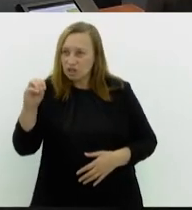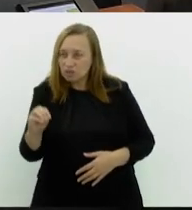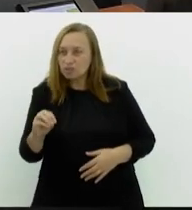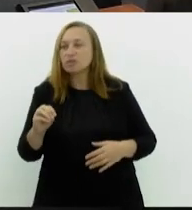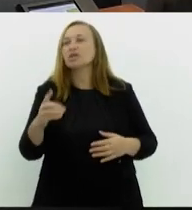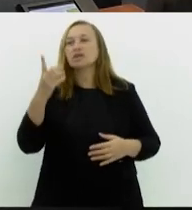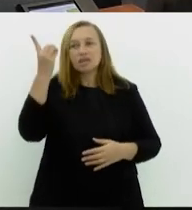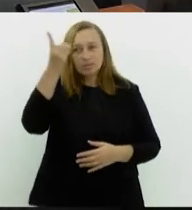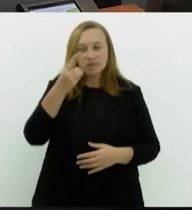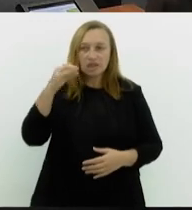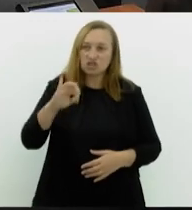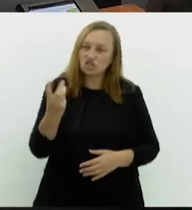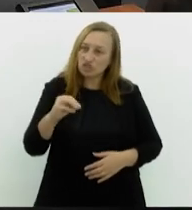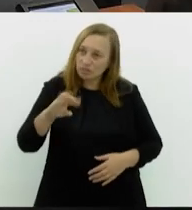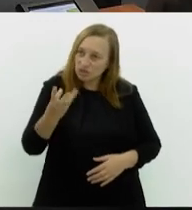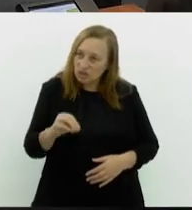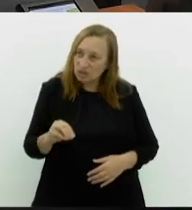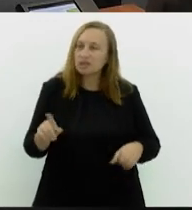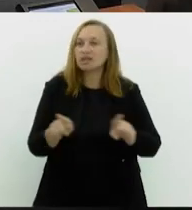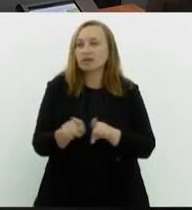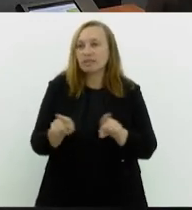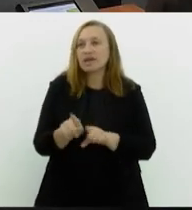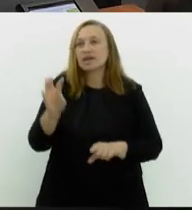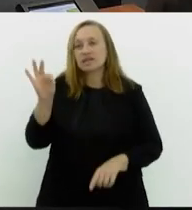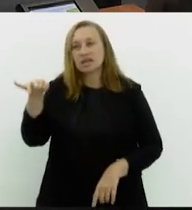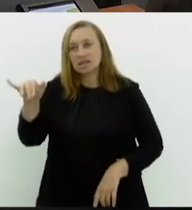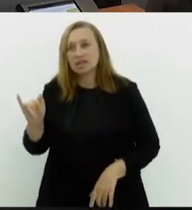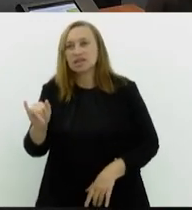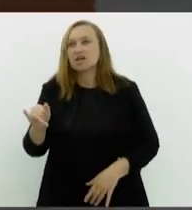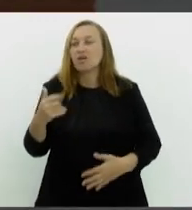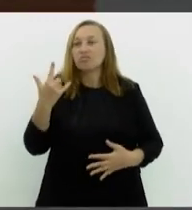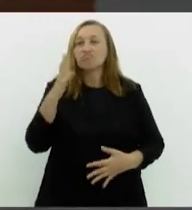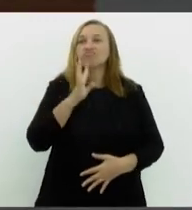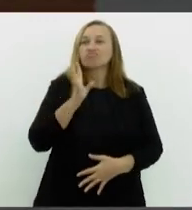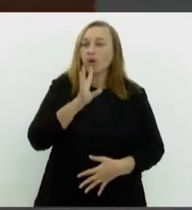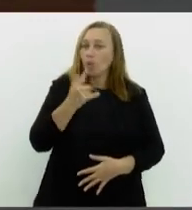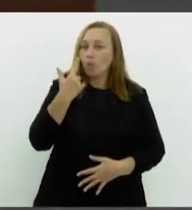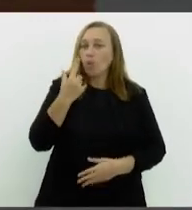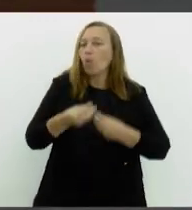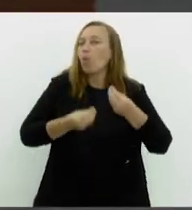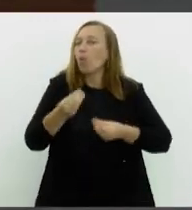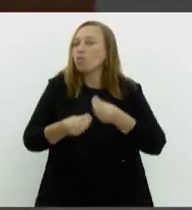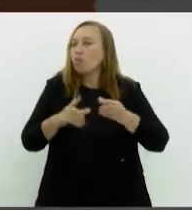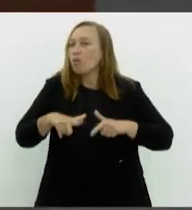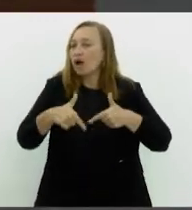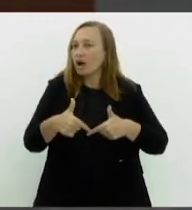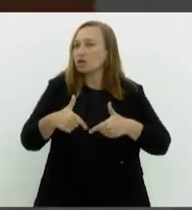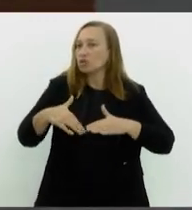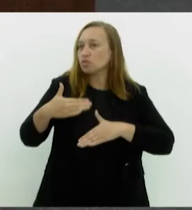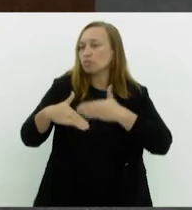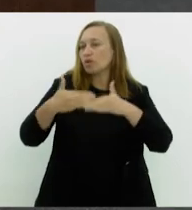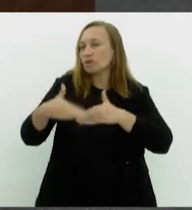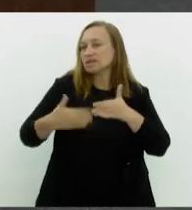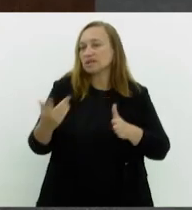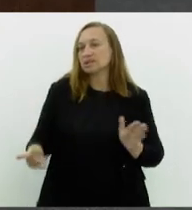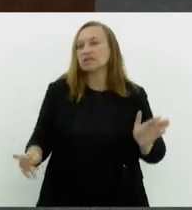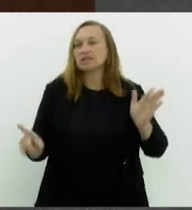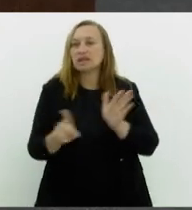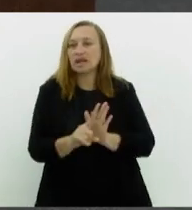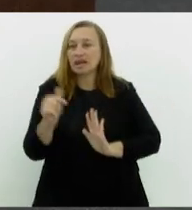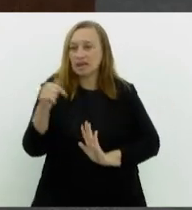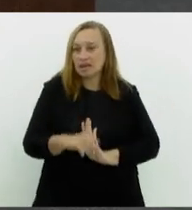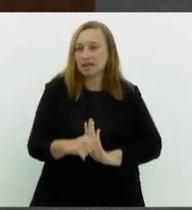o deputado Tandi também fez menção. E olha que bacana como funciona o processo legislativo aqui na